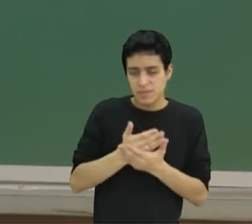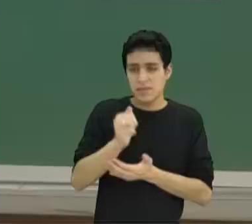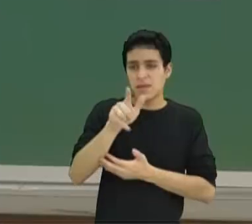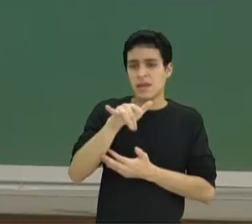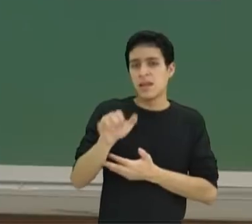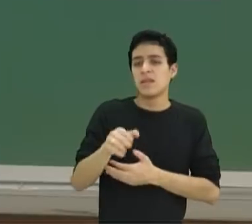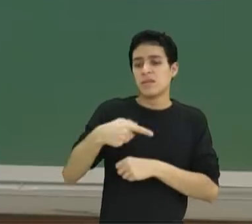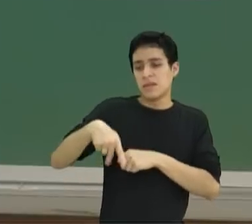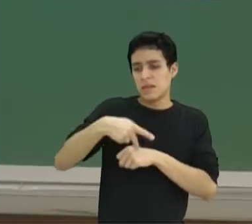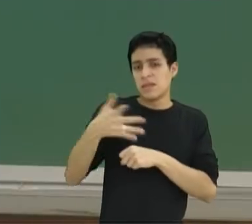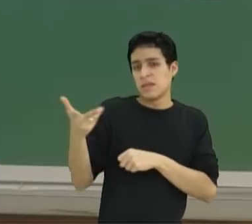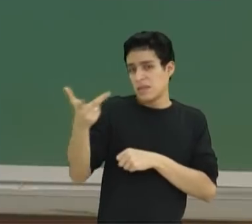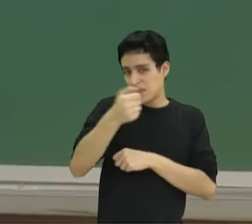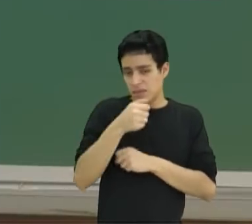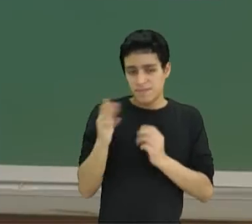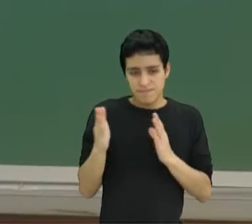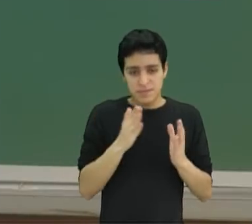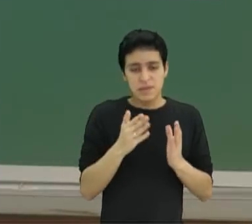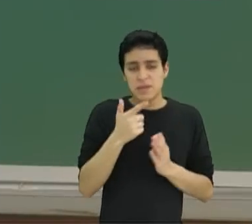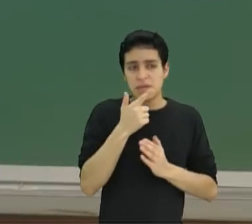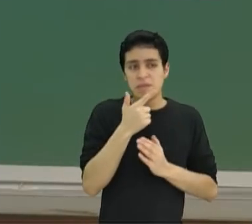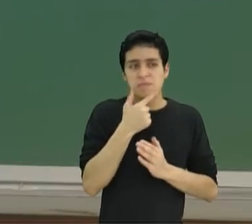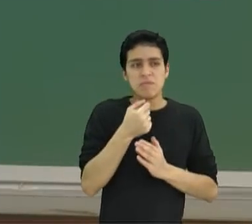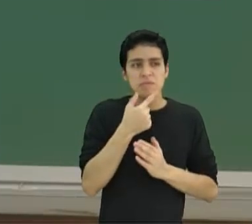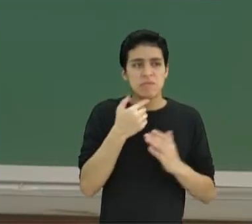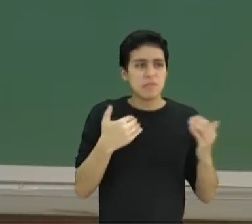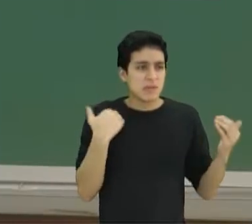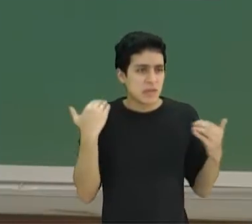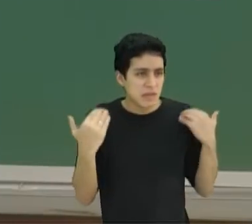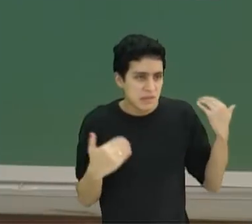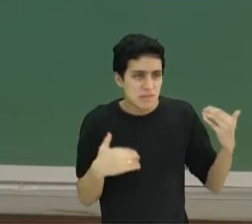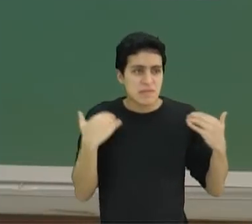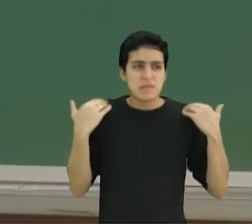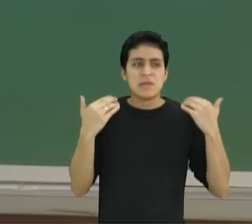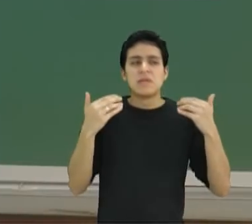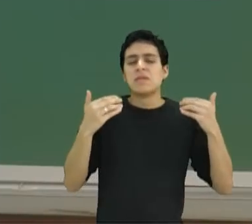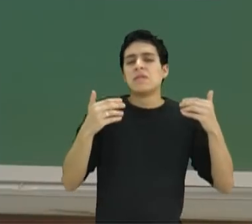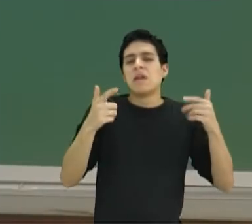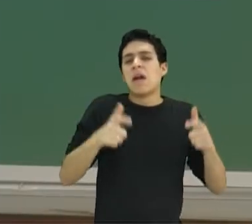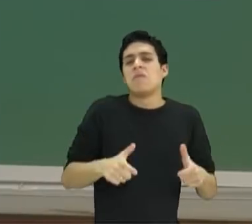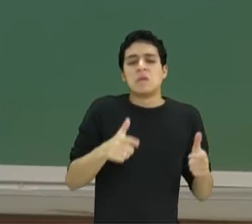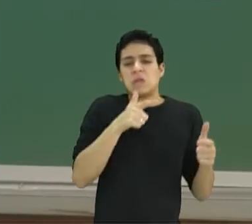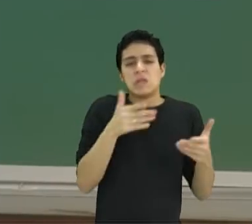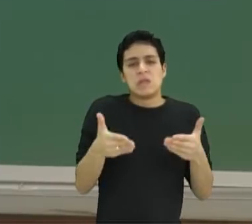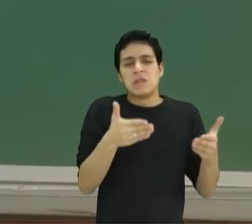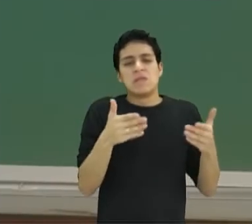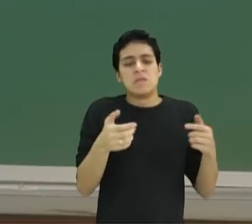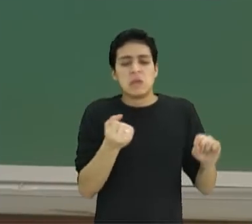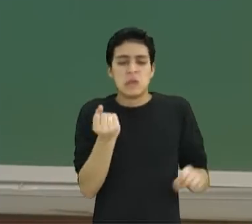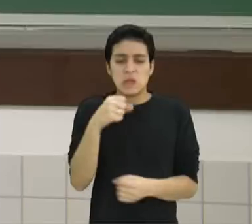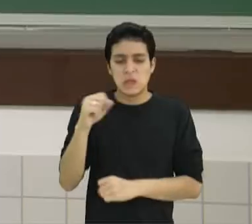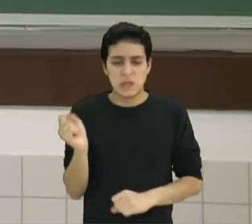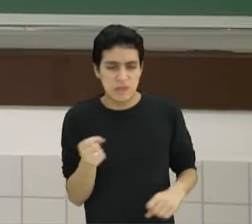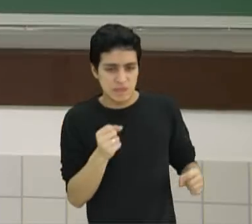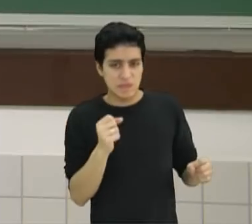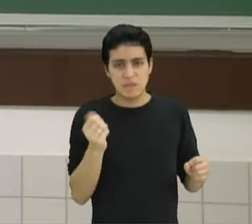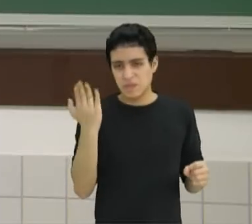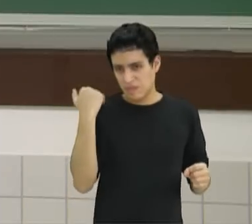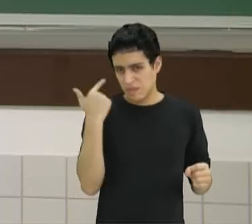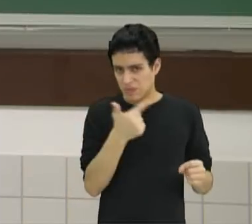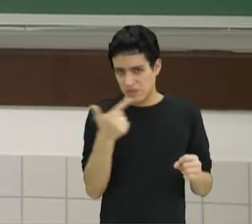Maravilhas, onde Lewis Carroll estava passeando pelo rio Tâmisa e não havia celular naquela época, né? Era